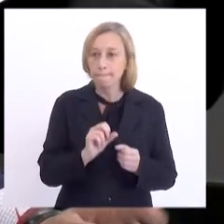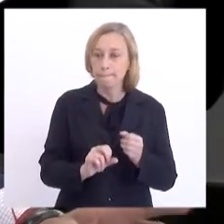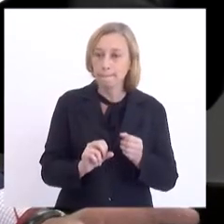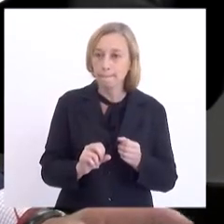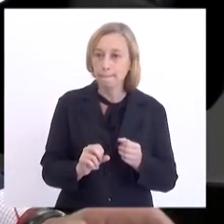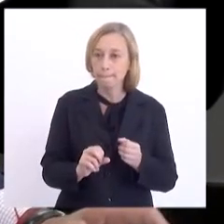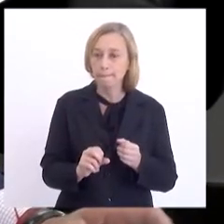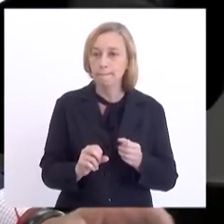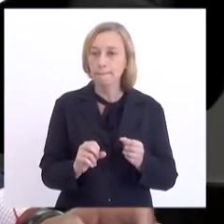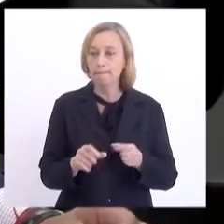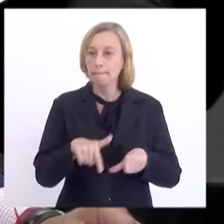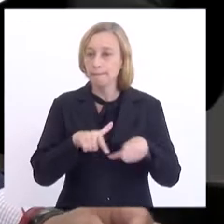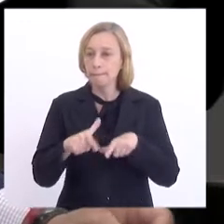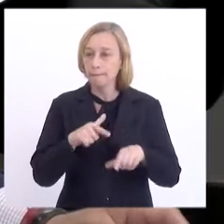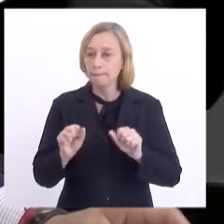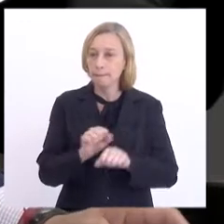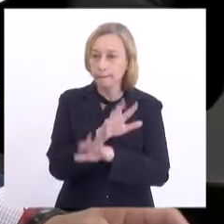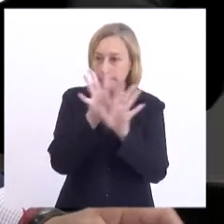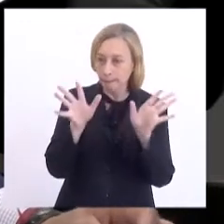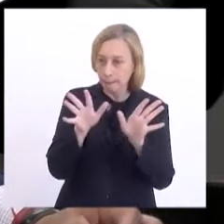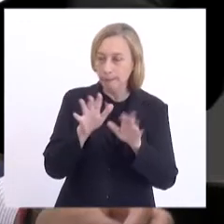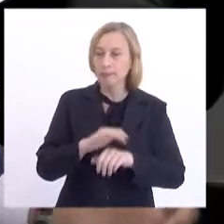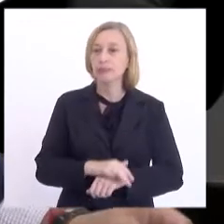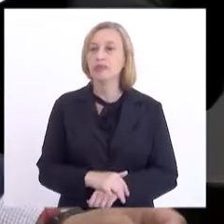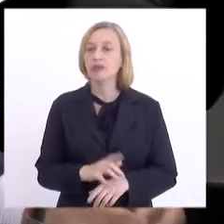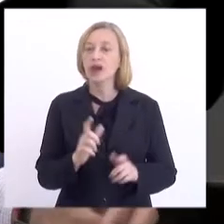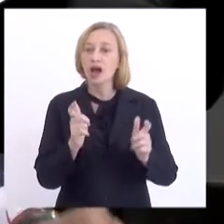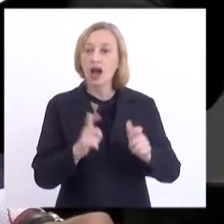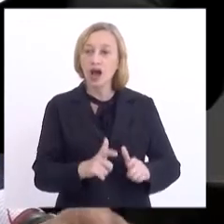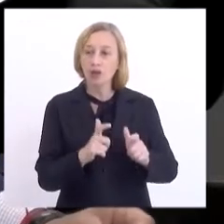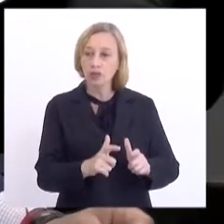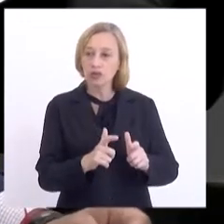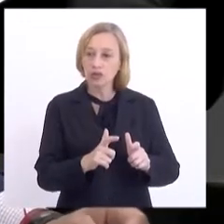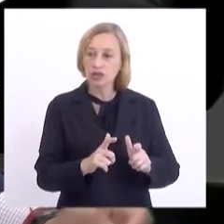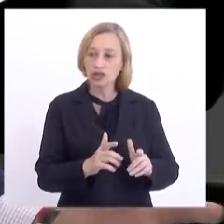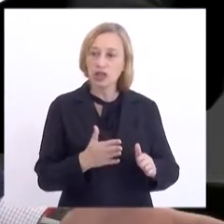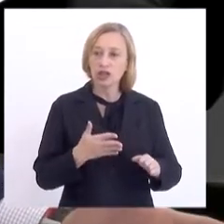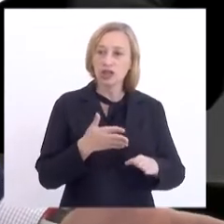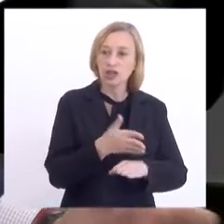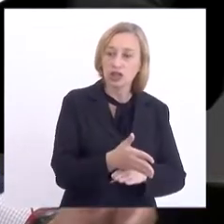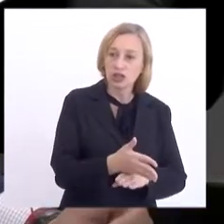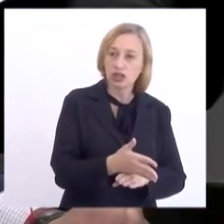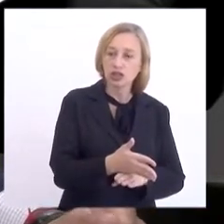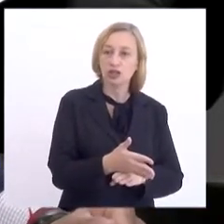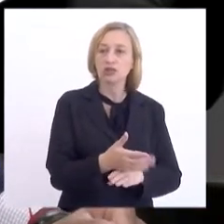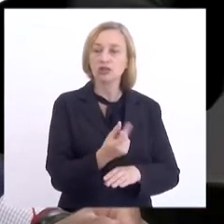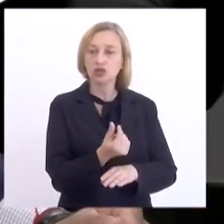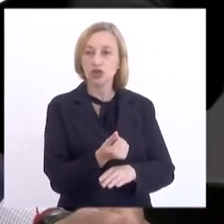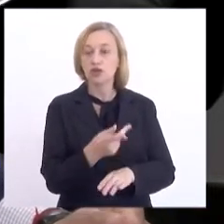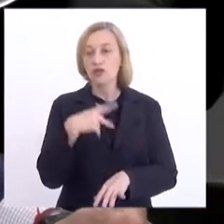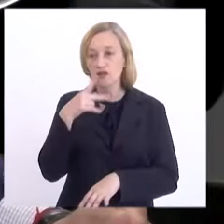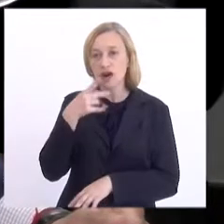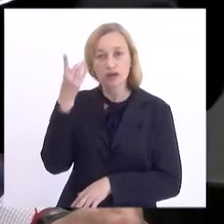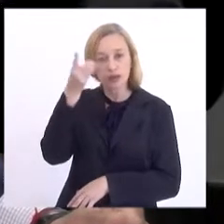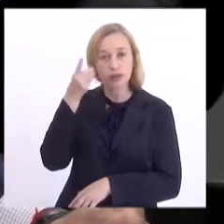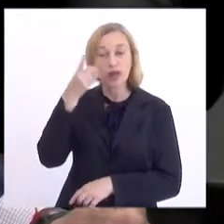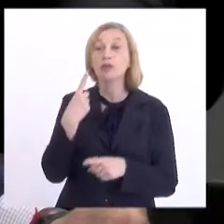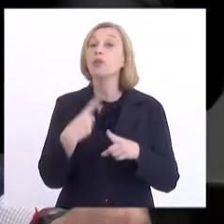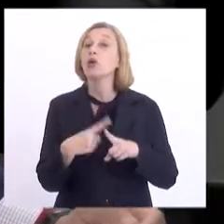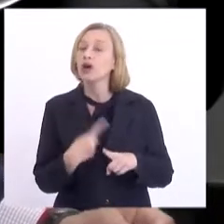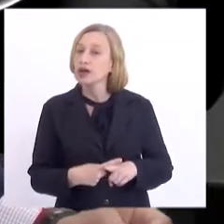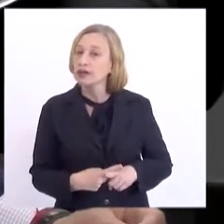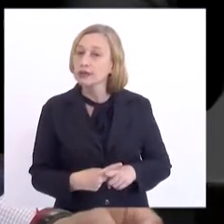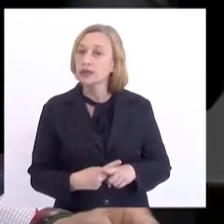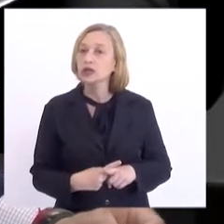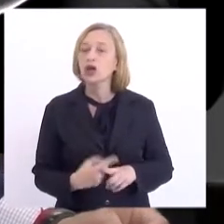fazer um batimento muito claro de onde está sendo aplicado em a 1mb falo isso Deputado porque